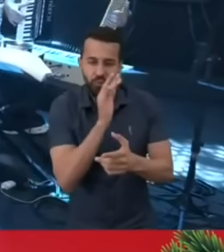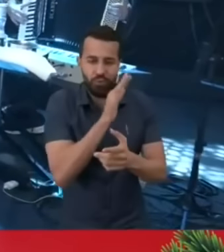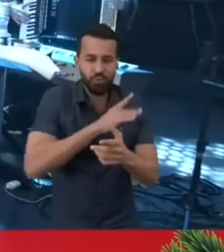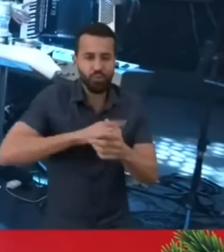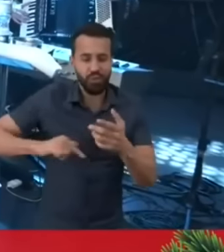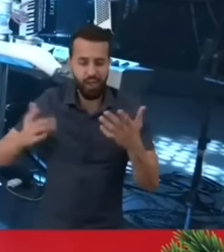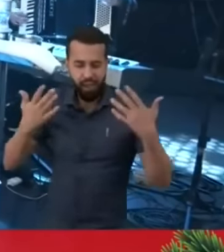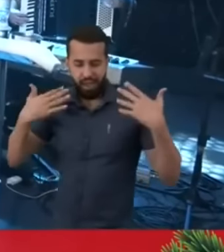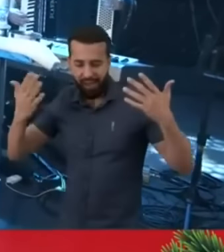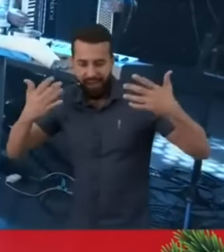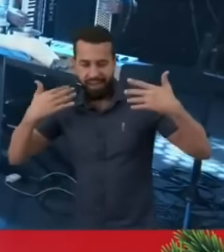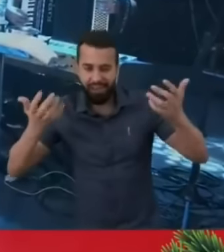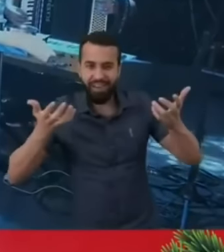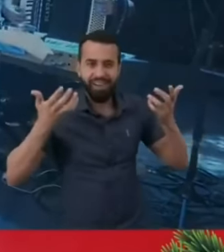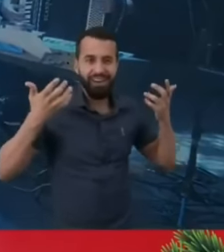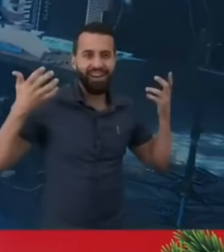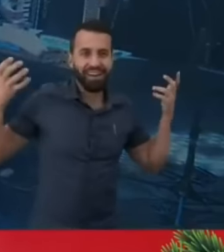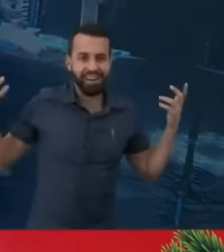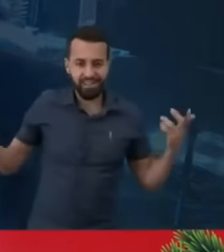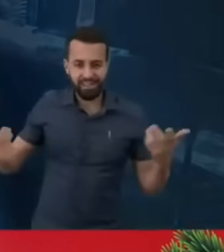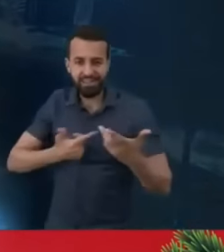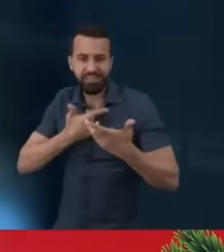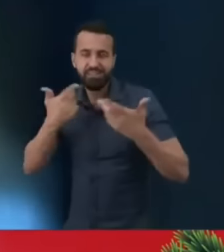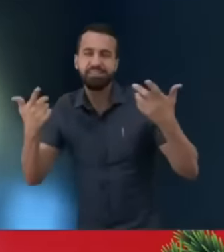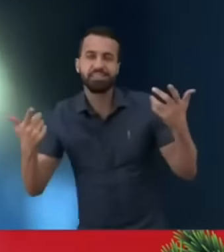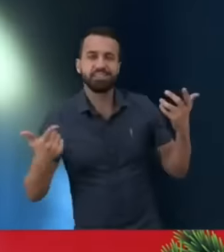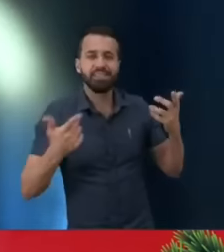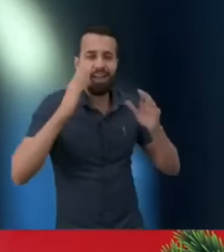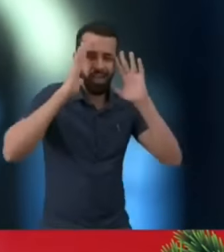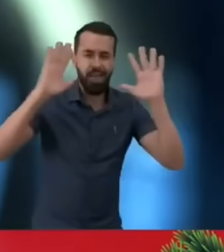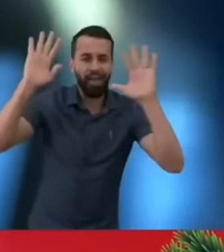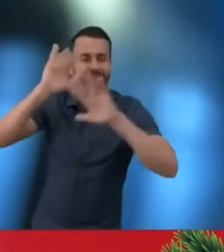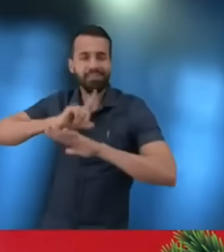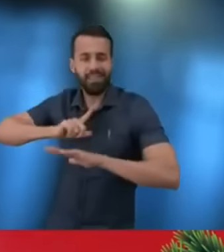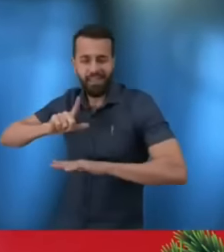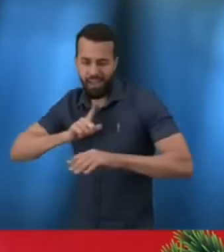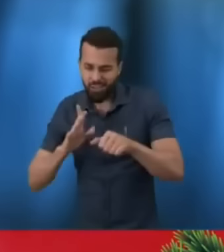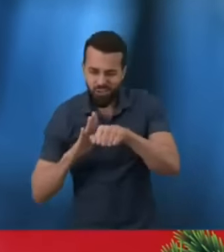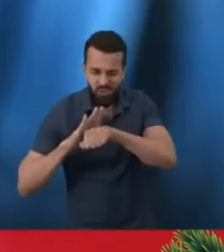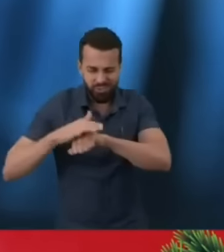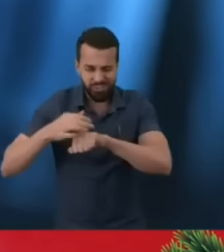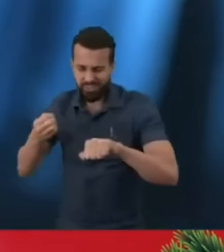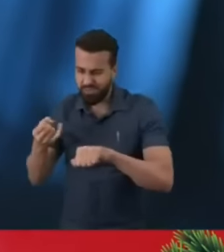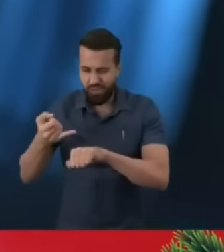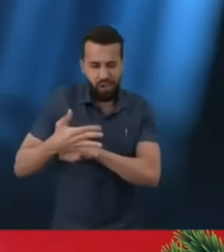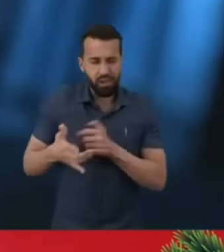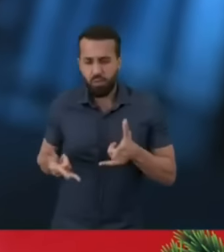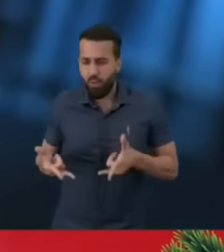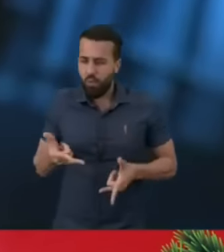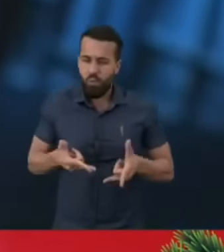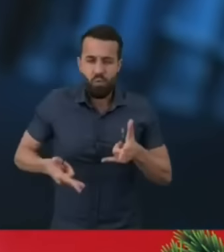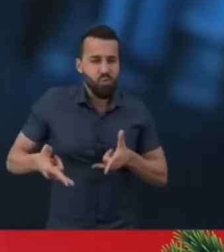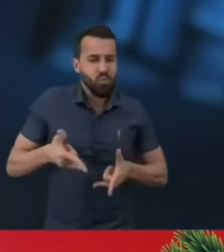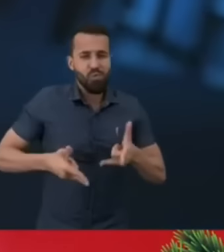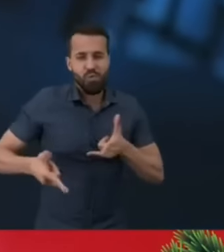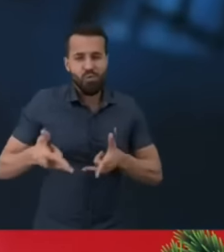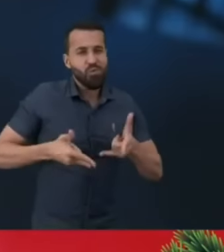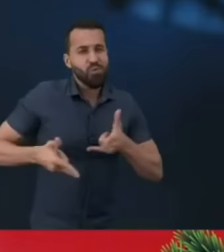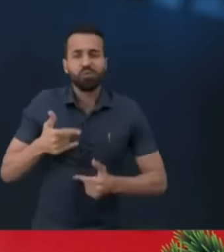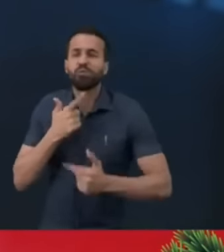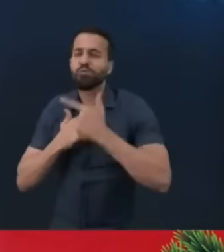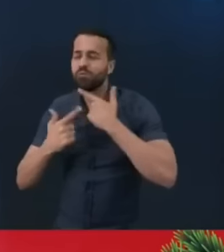Traz a loucura pro quarto, deixa a razão na rua. Temos uma noite inteira pra fazer o que